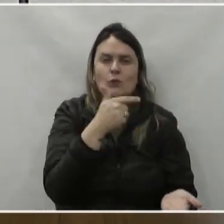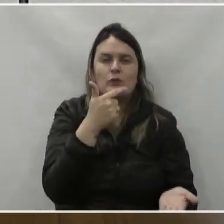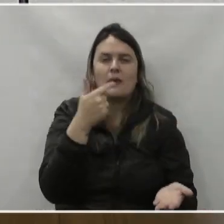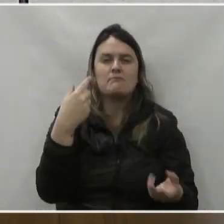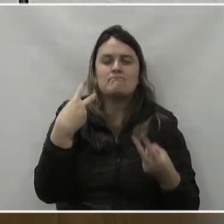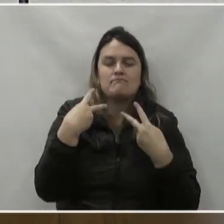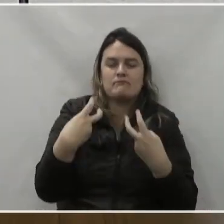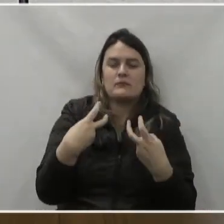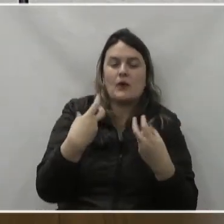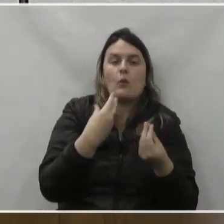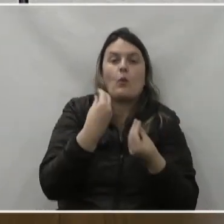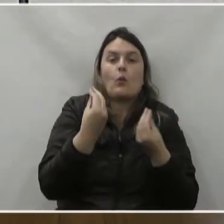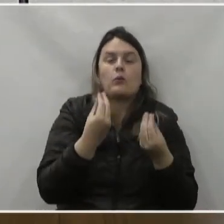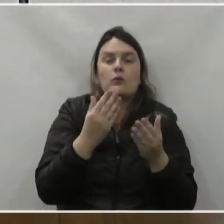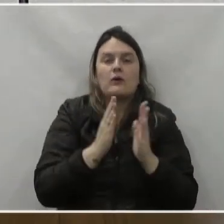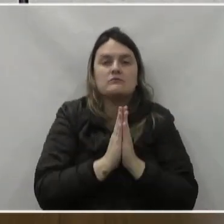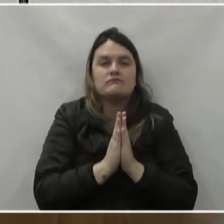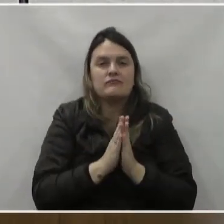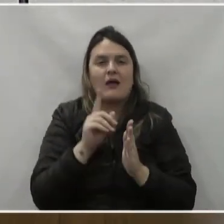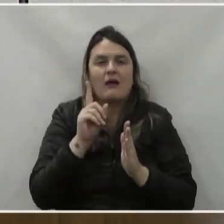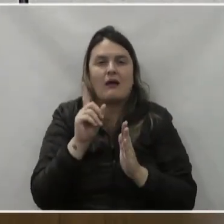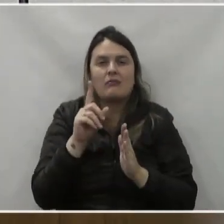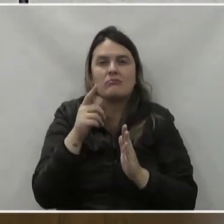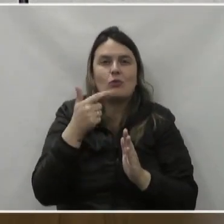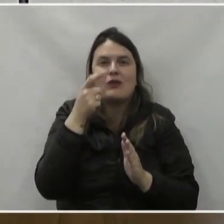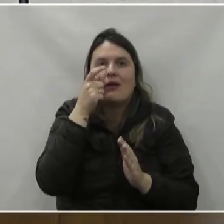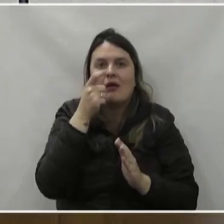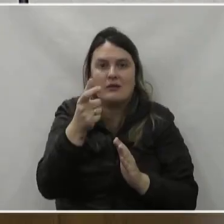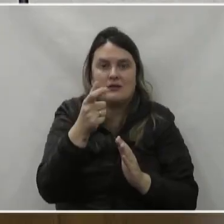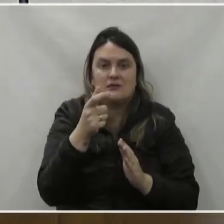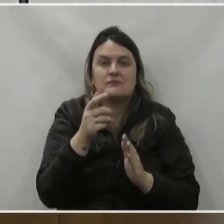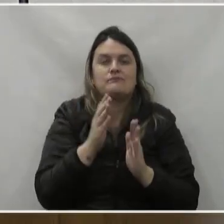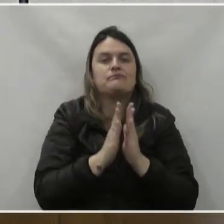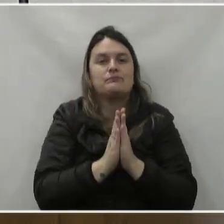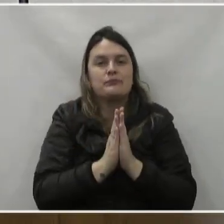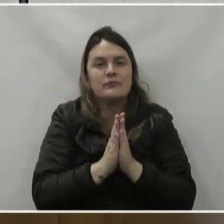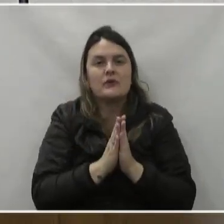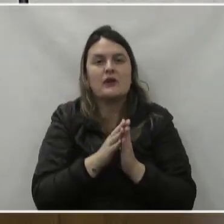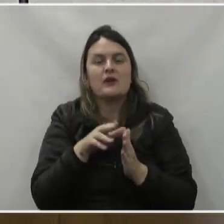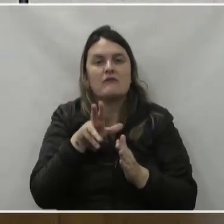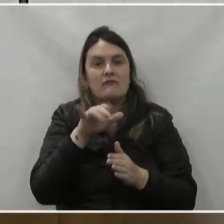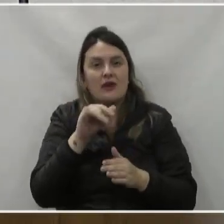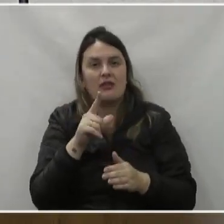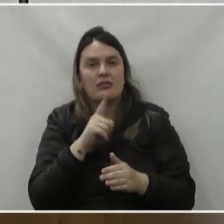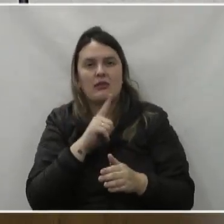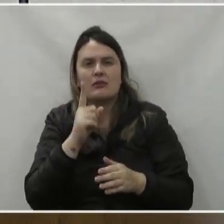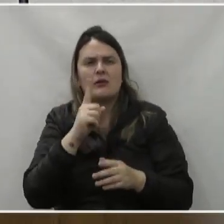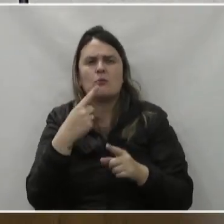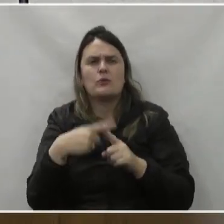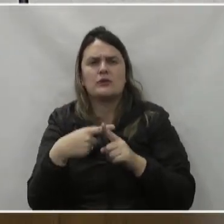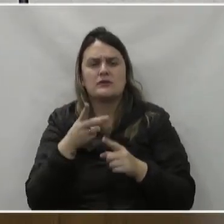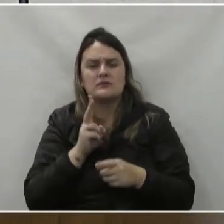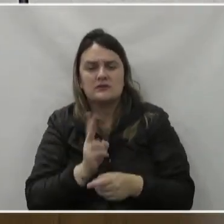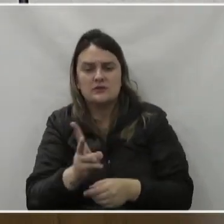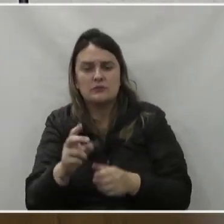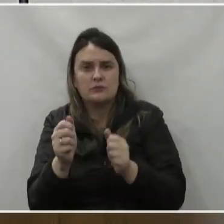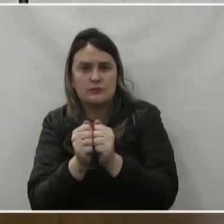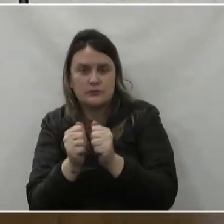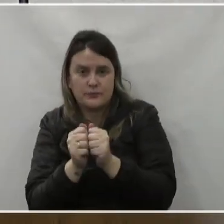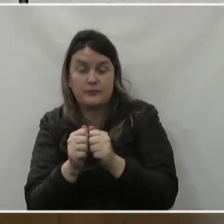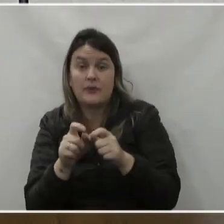noção quanto que a gratidão é desinteressada. A gratidão você terá não por quem esteve sempre ao seu